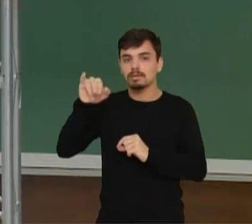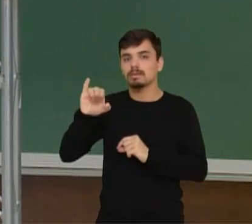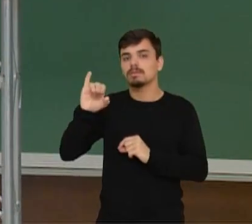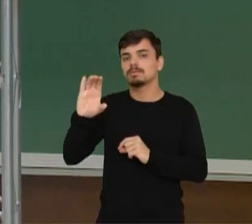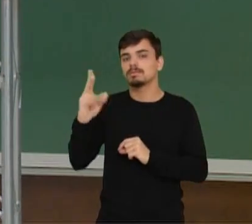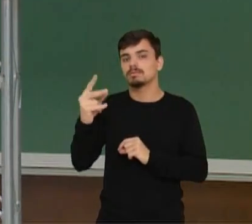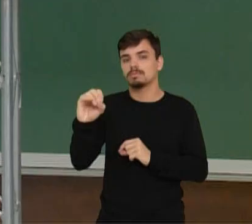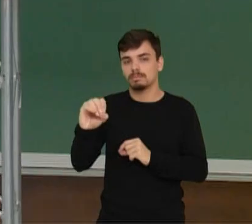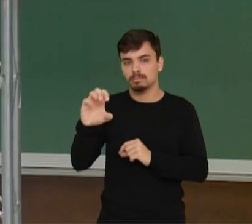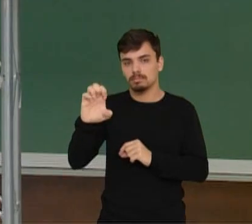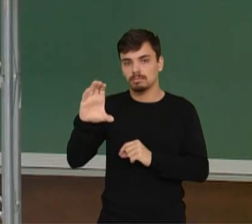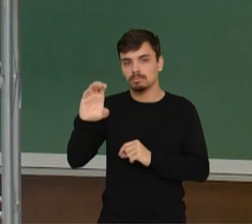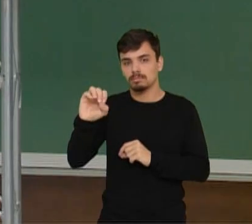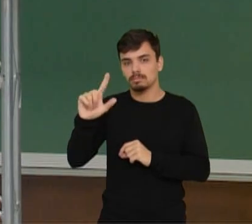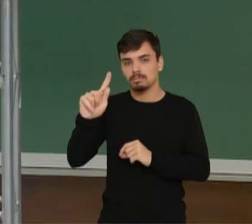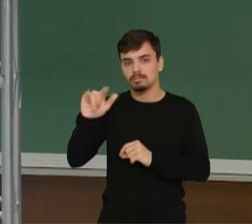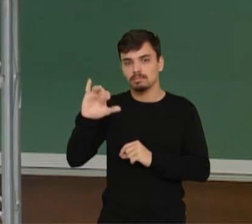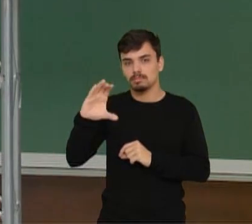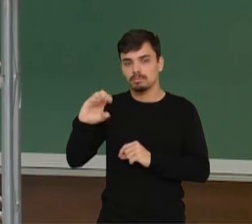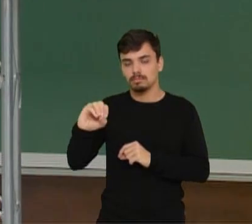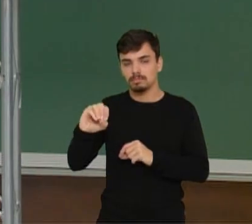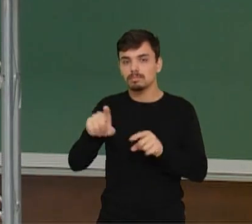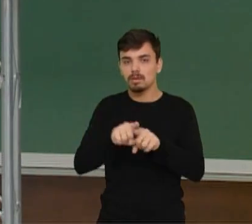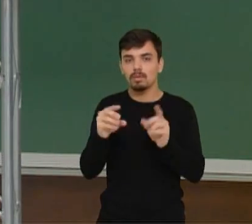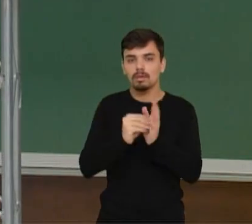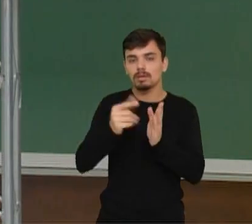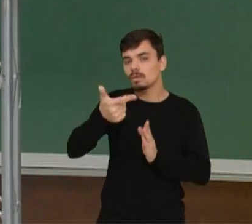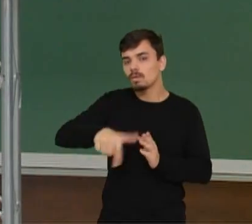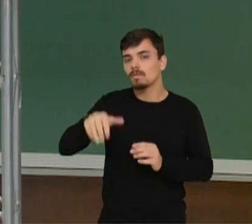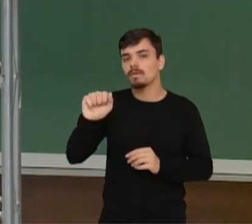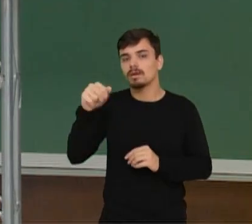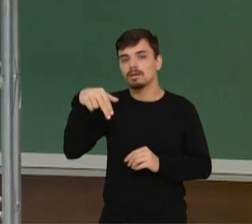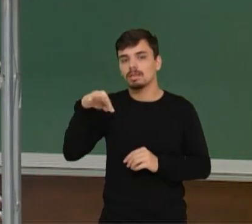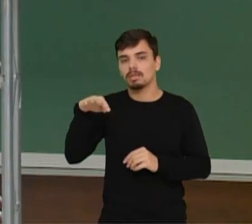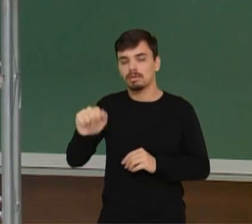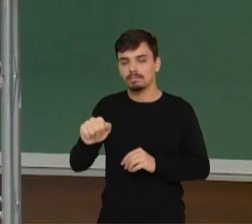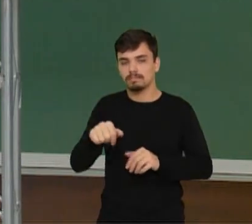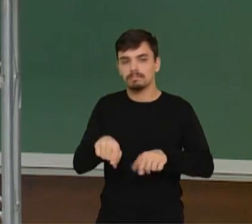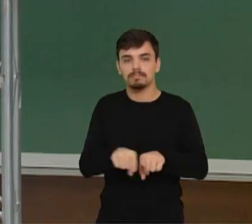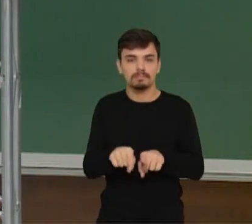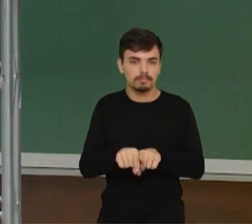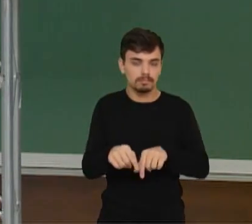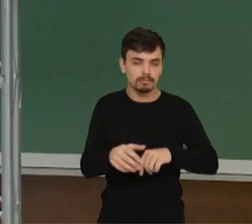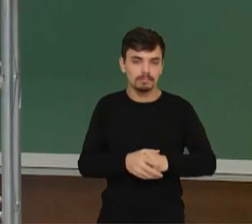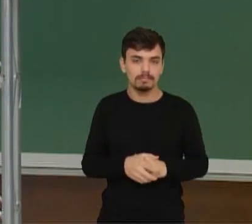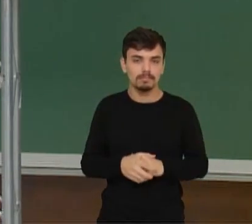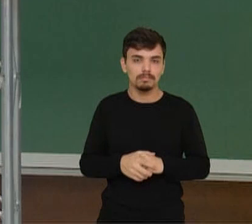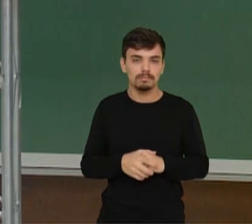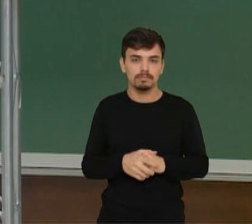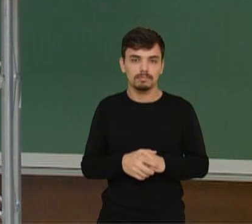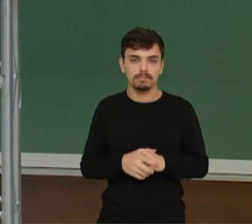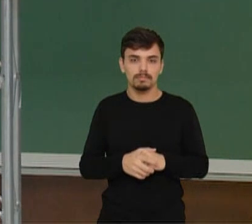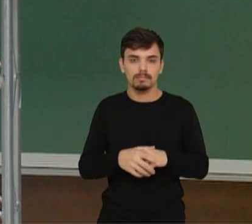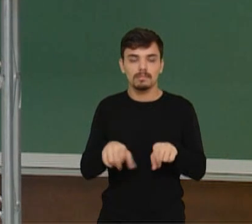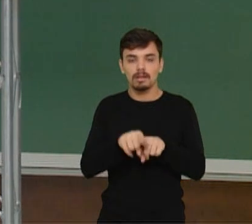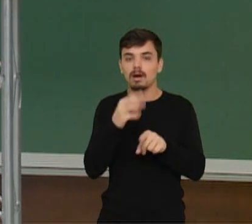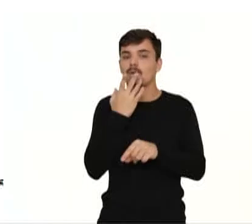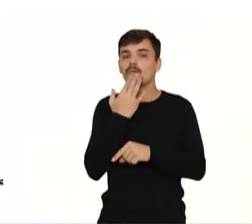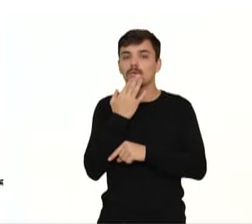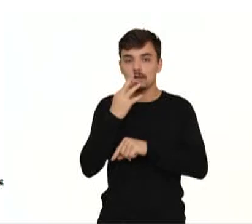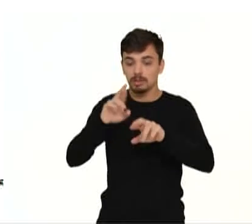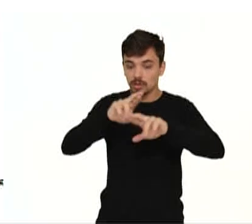de vida desse organismo, né? Aqui coloquei de volta a anta, o filhotinho ali. Olha só que bonitinho a anta quando é um filhote, a coloração é diferente,